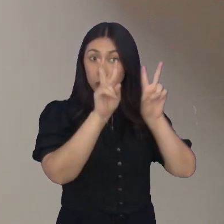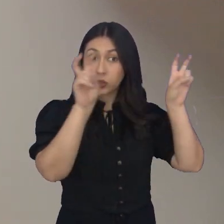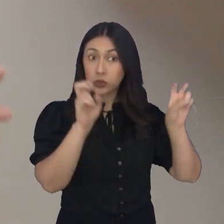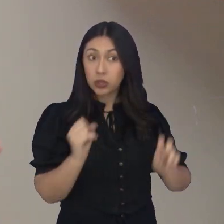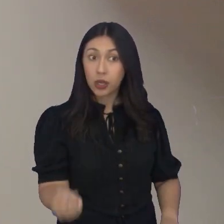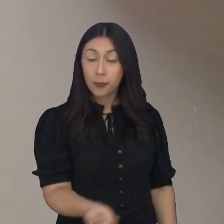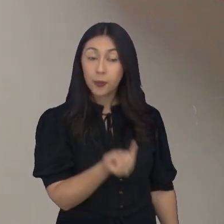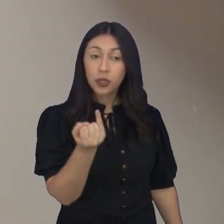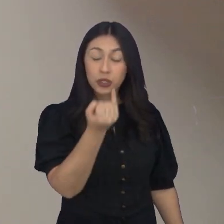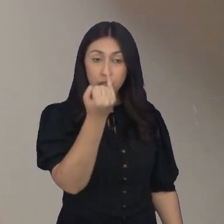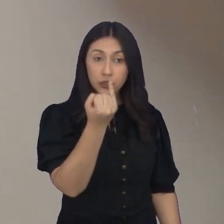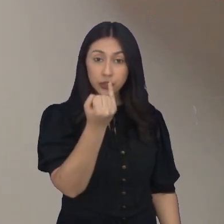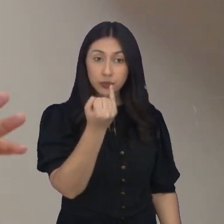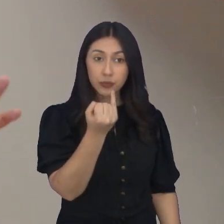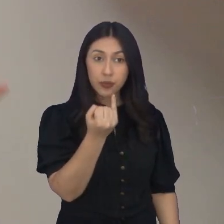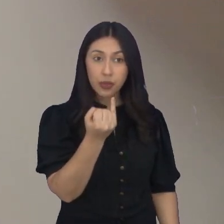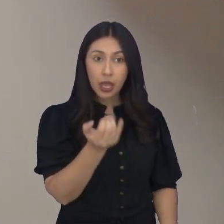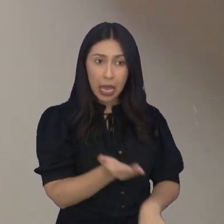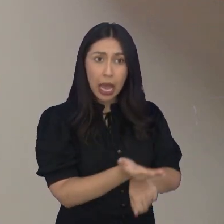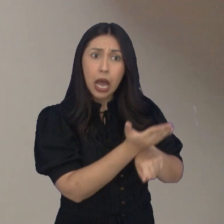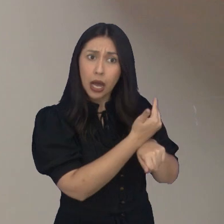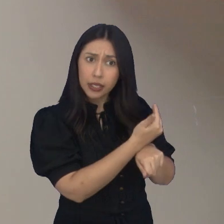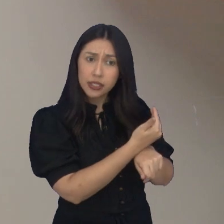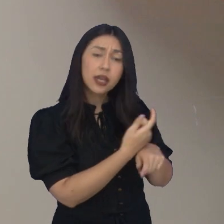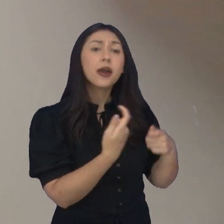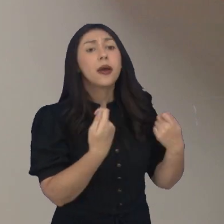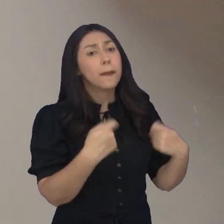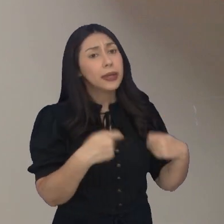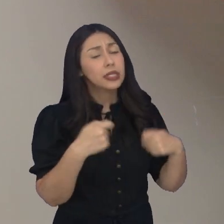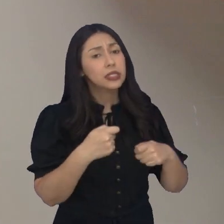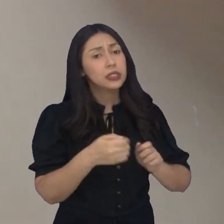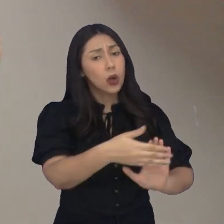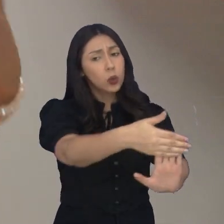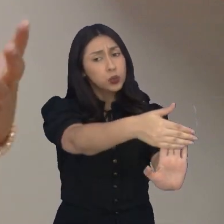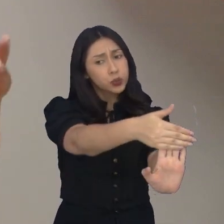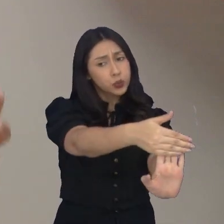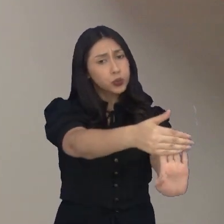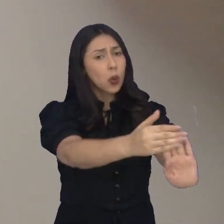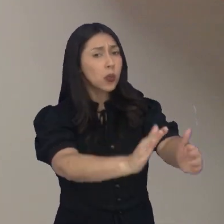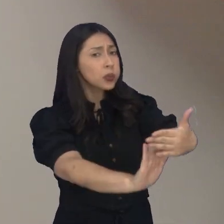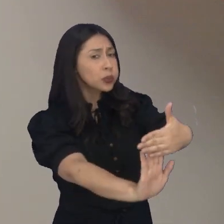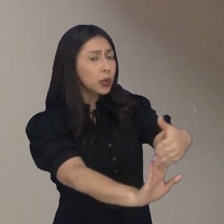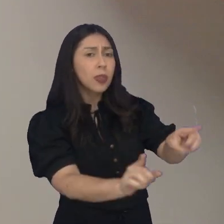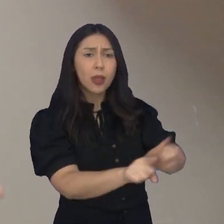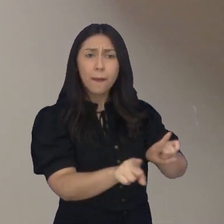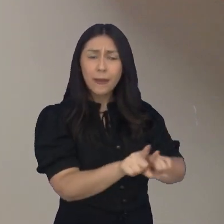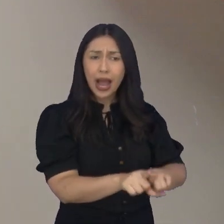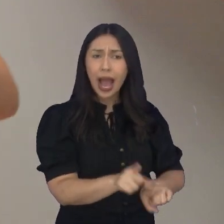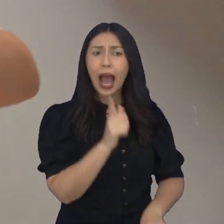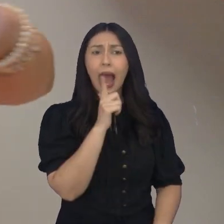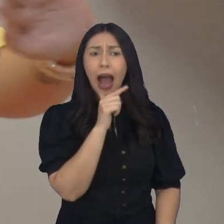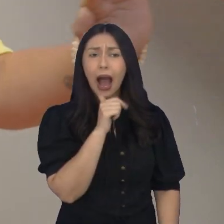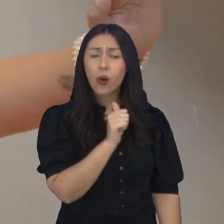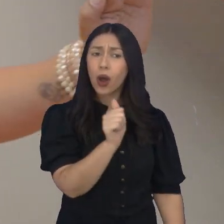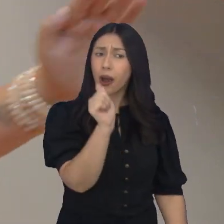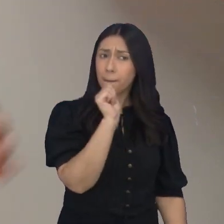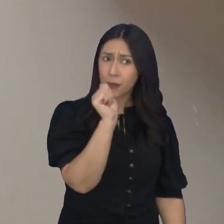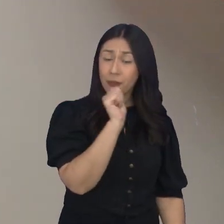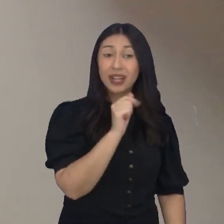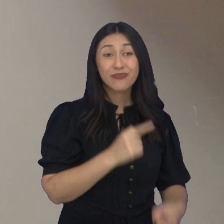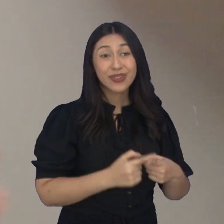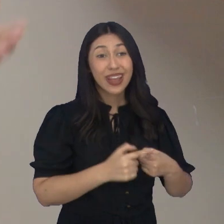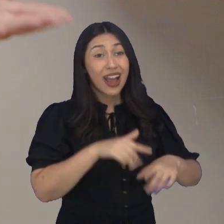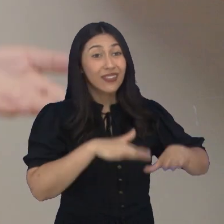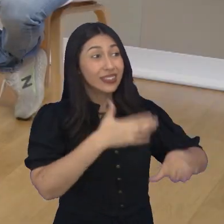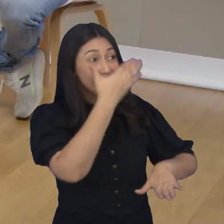lado. Antes de qualquer prática, é importante fazer ali um alongamento, hidratação. Vamos falar sobre esses dois assuntos que às vezes são deixados de